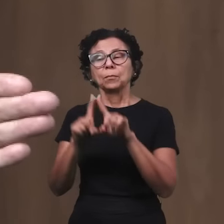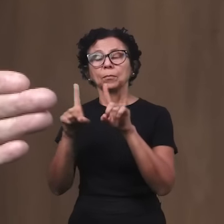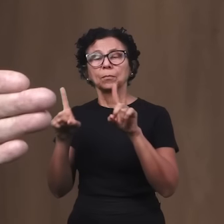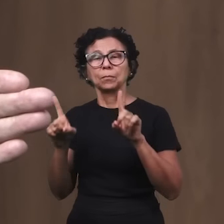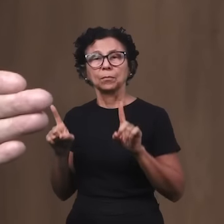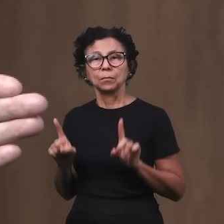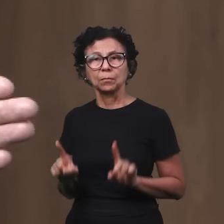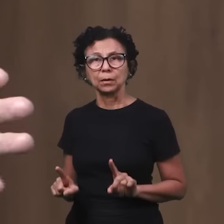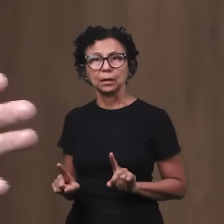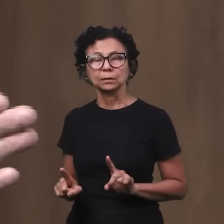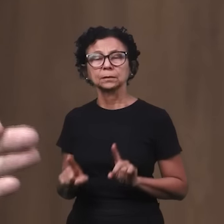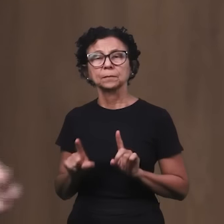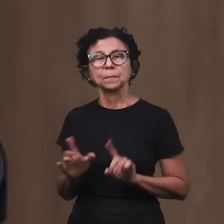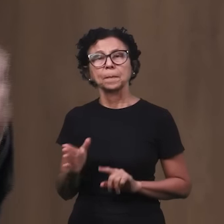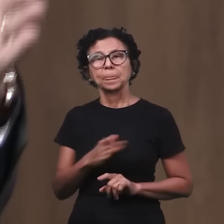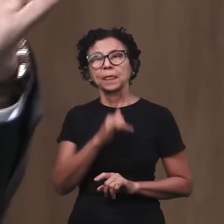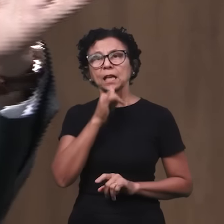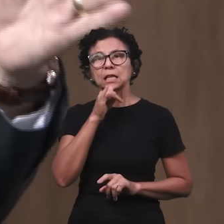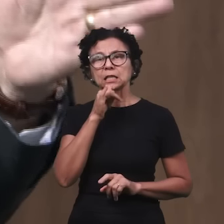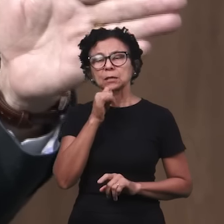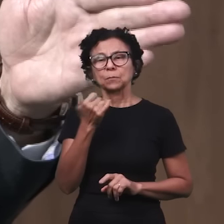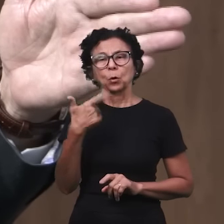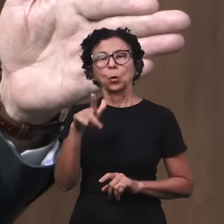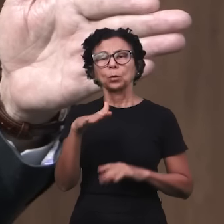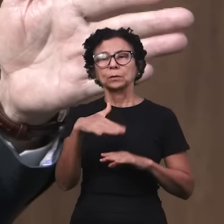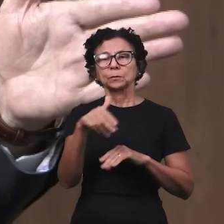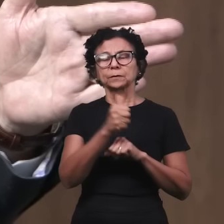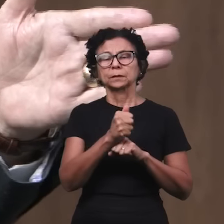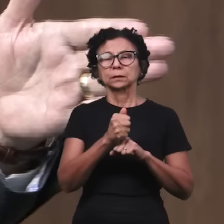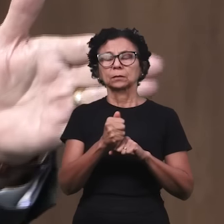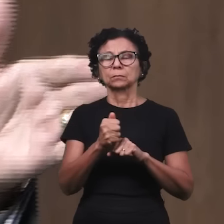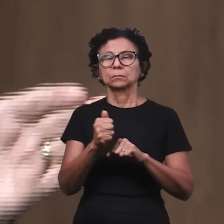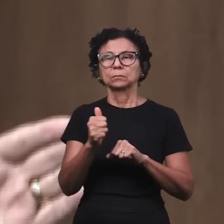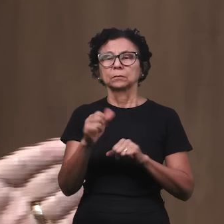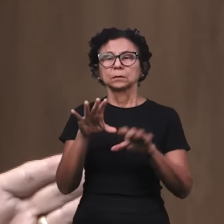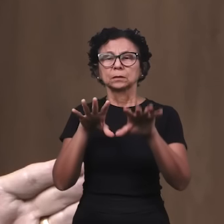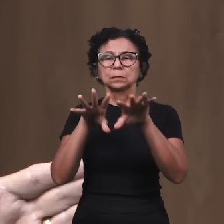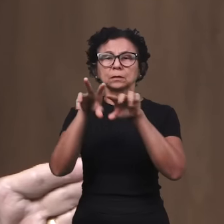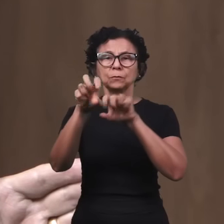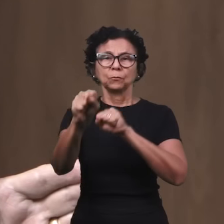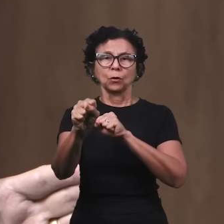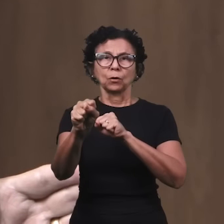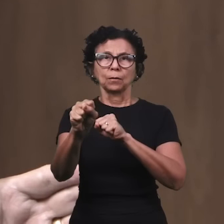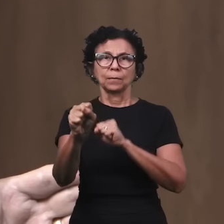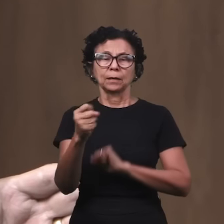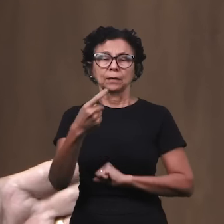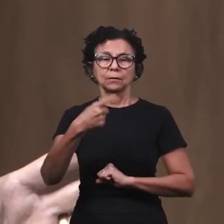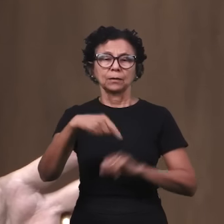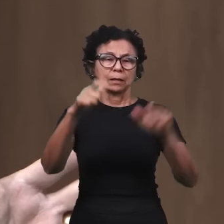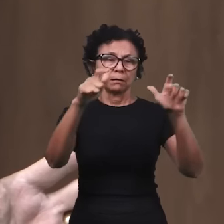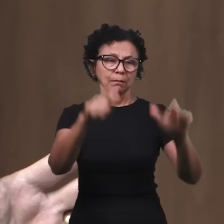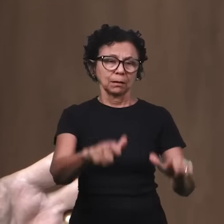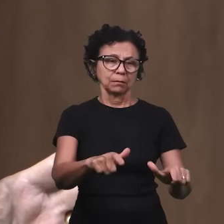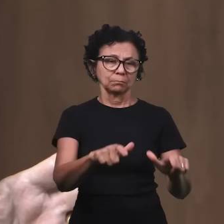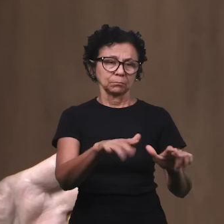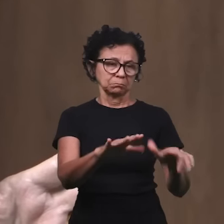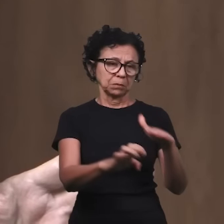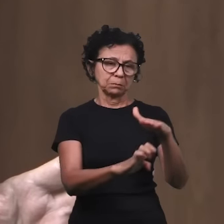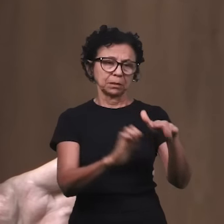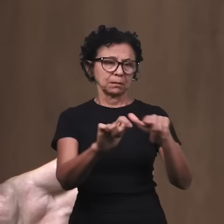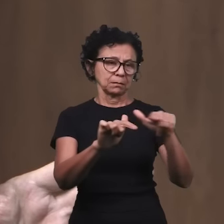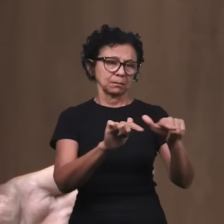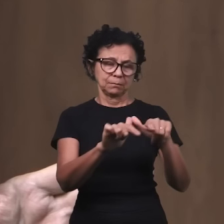forma a graduação, aí você vai para um local para trabalhar. O médico é assim, ele quase não gasta